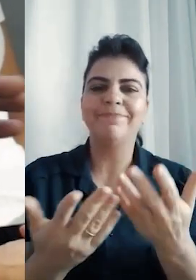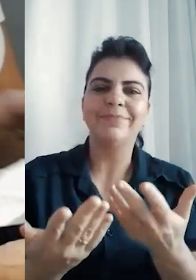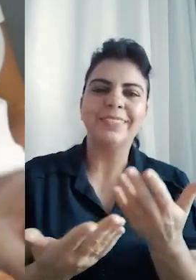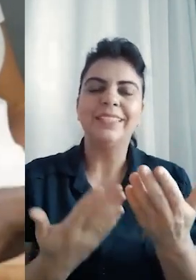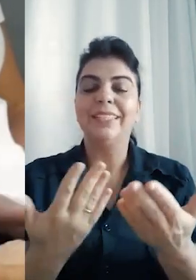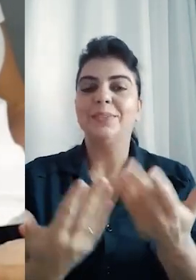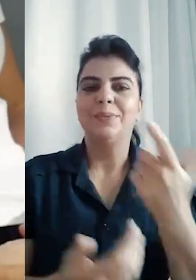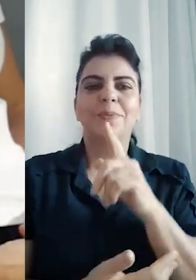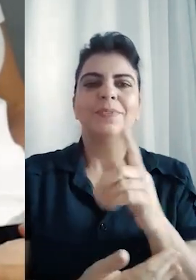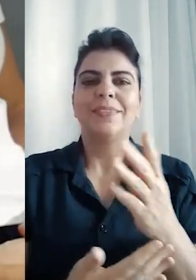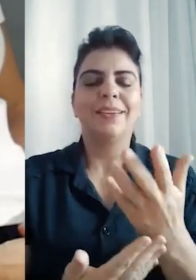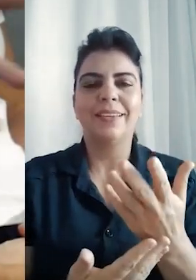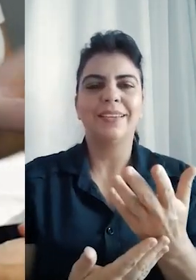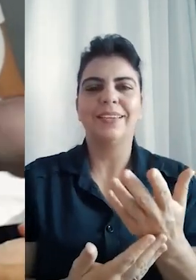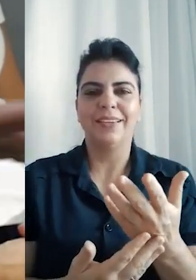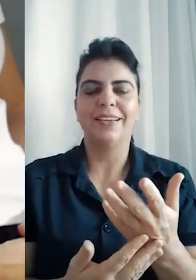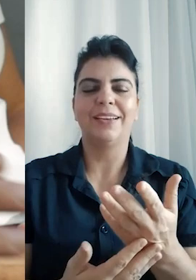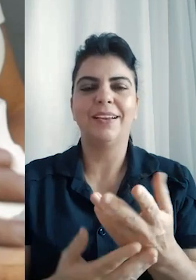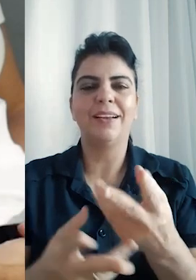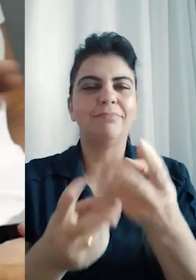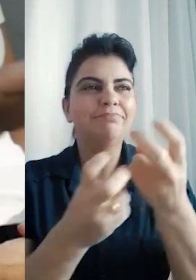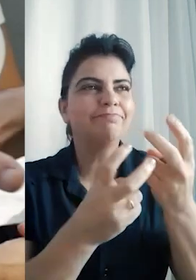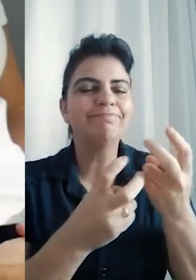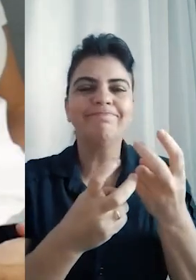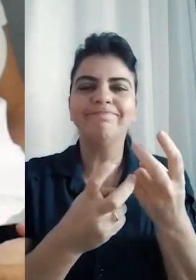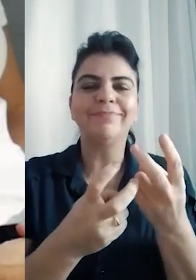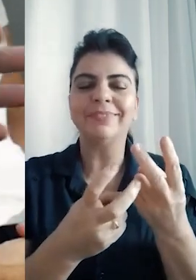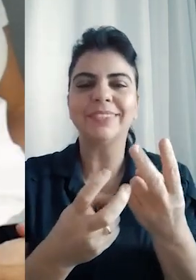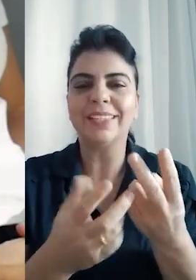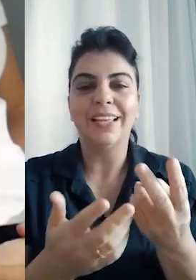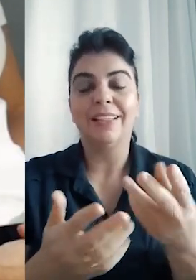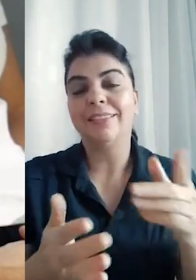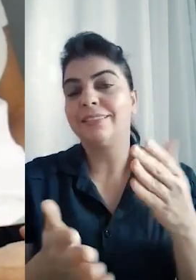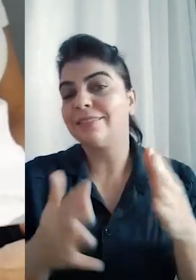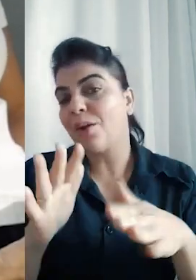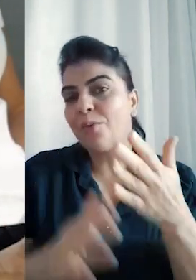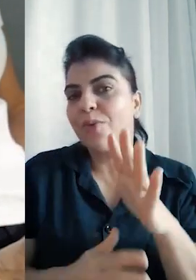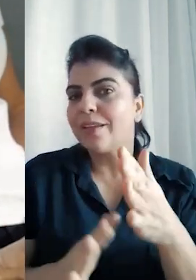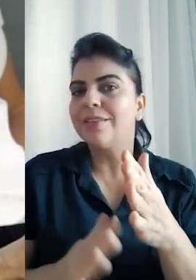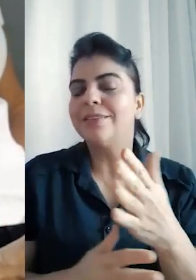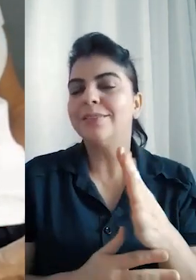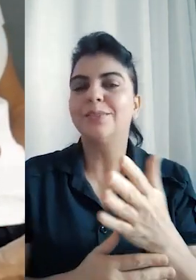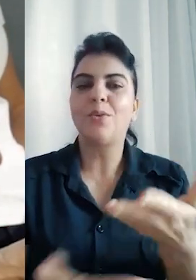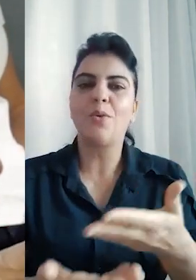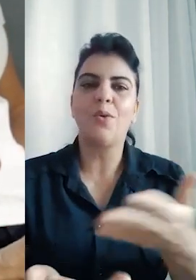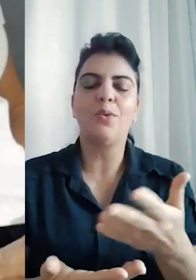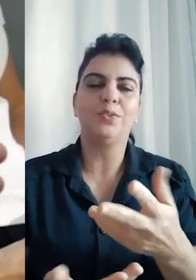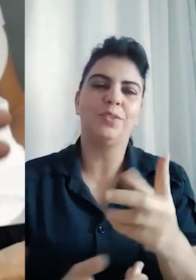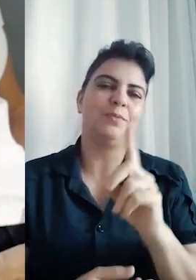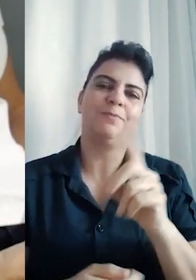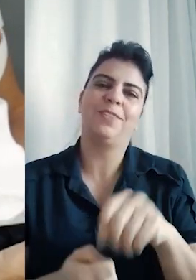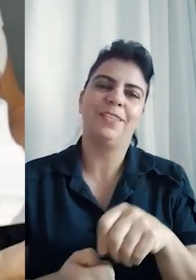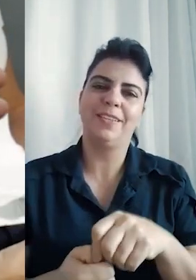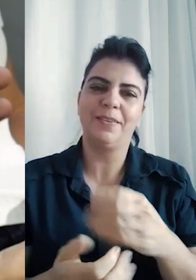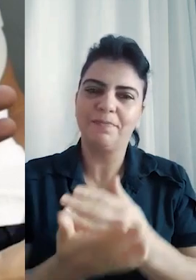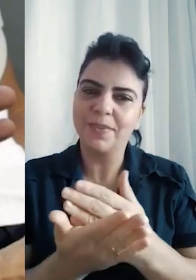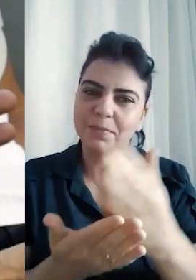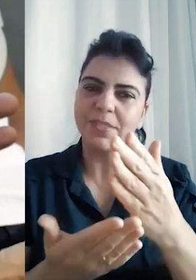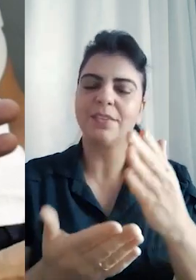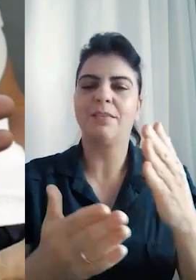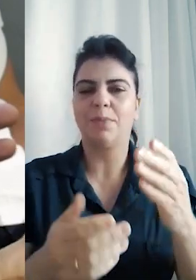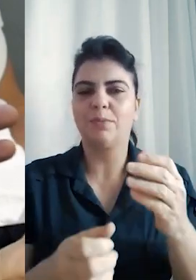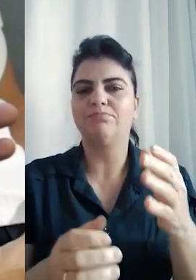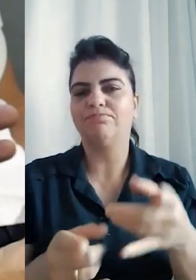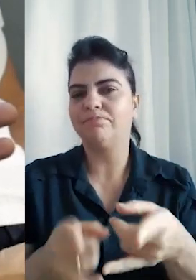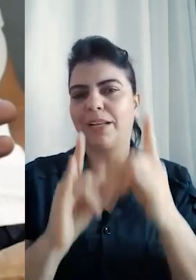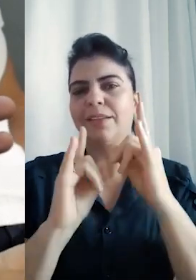muito, sabe? Fazer muitas ponderações. Talvez hoje eu seria muito mais ponderado para começar uma